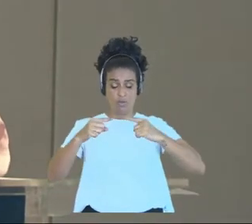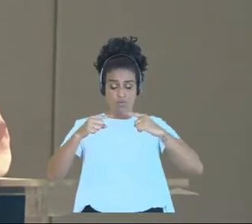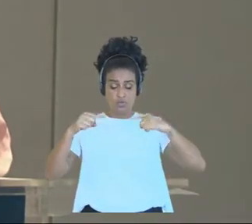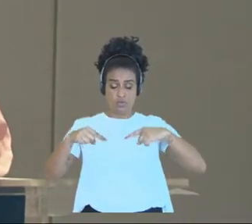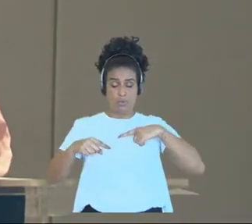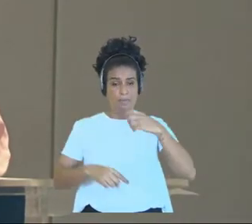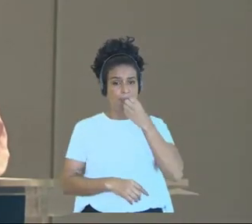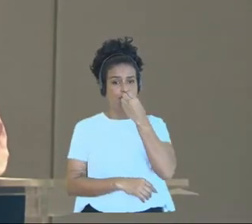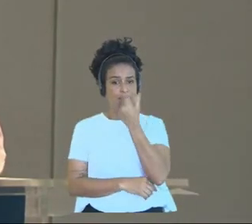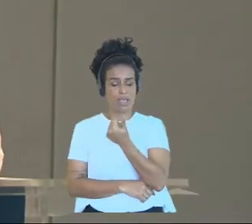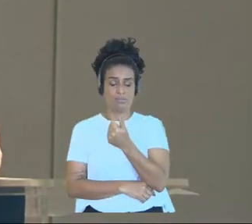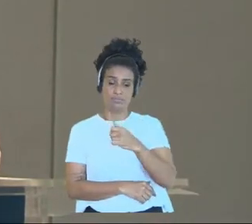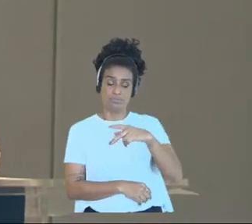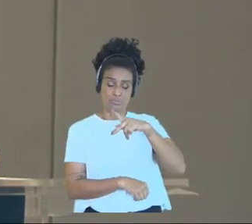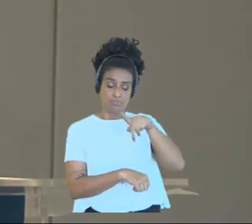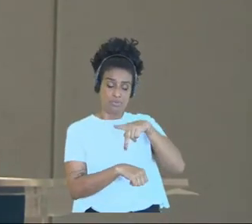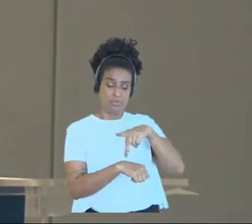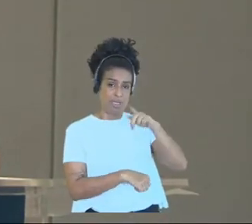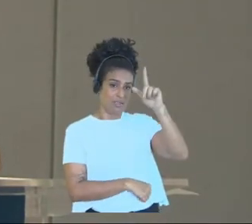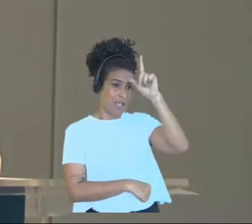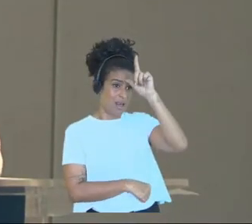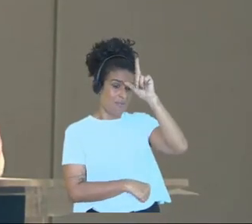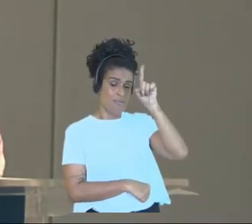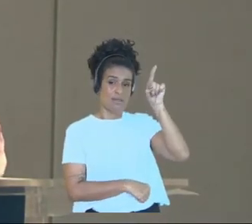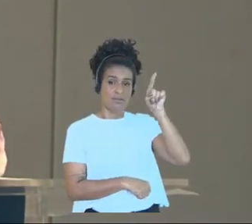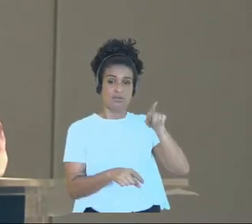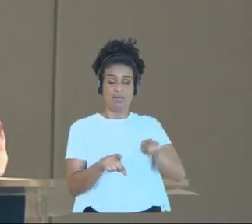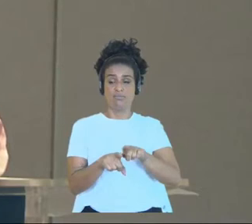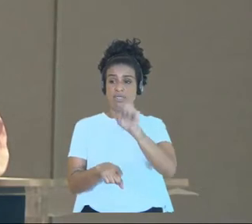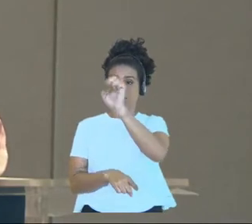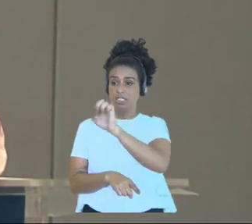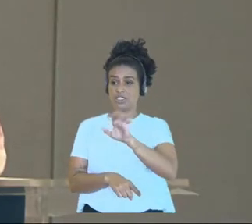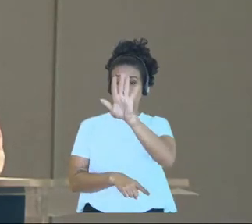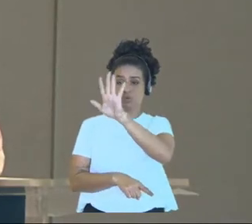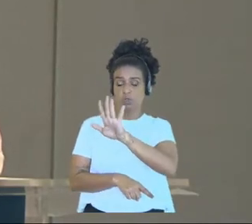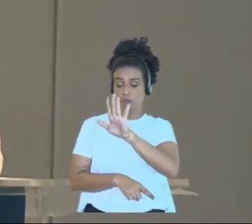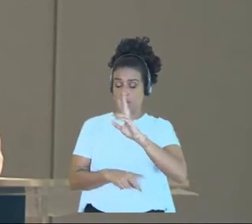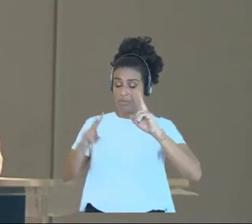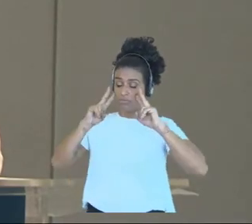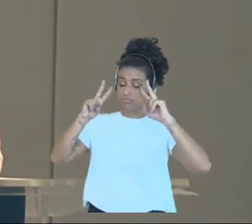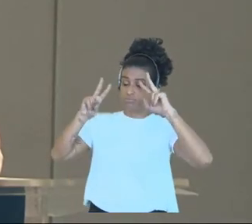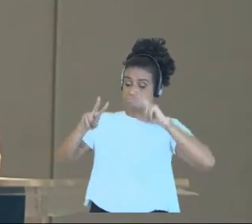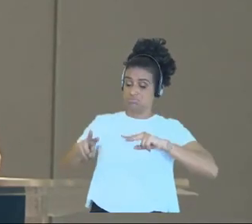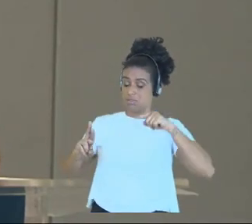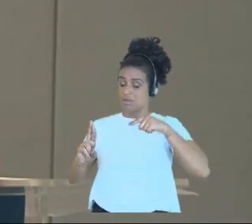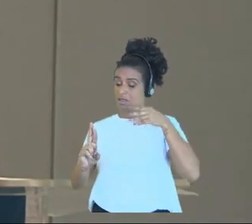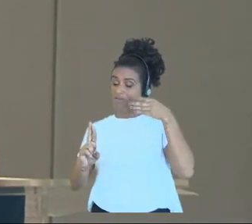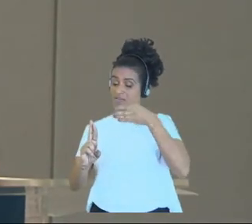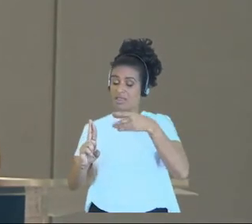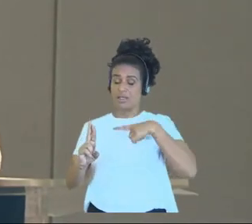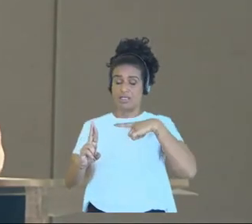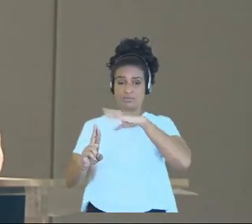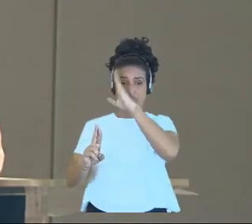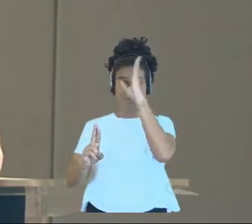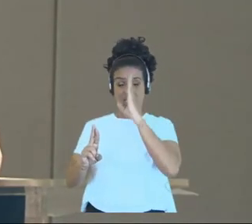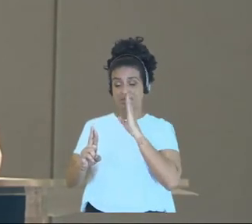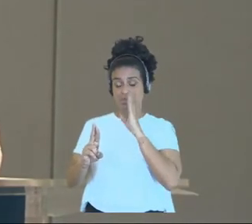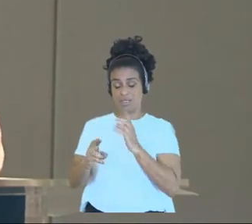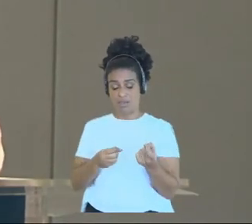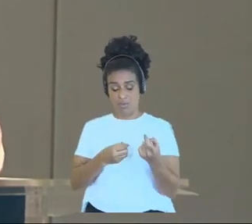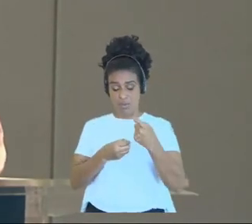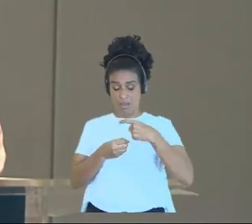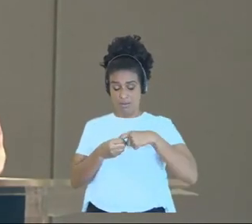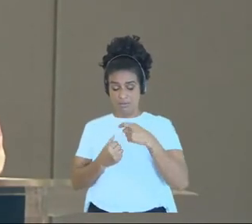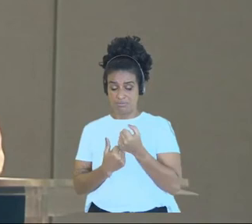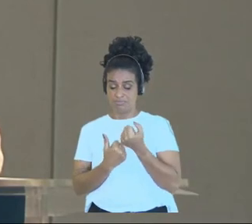a Alemanha, por exemplo, mas também para a União Europeia, o Brasil é um parceiro estratégico em muitas